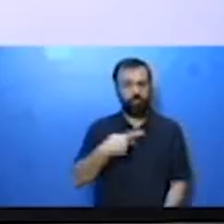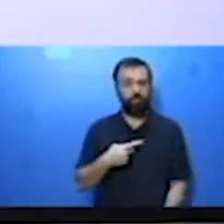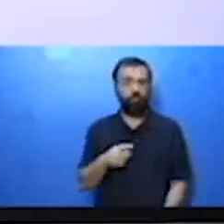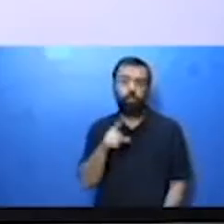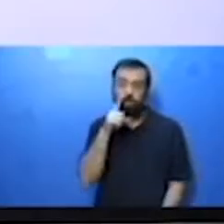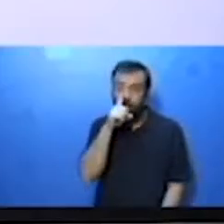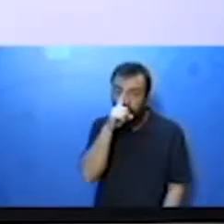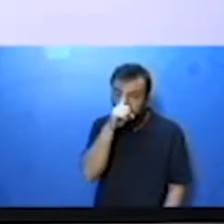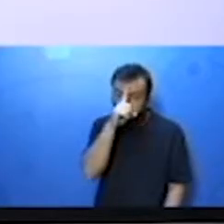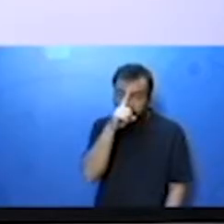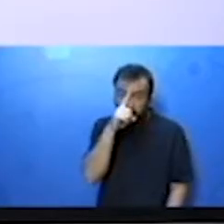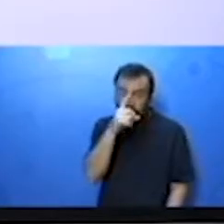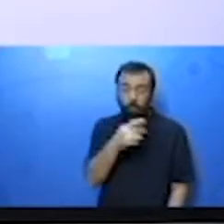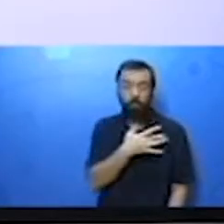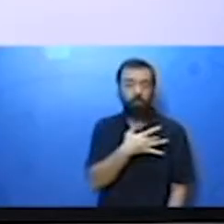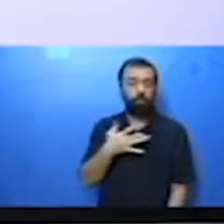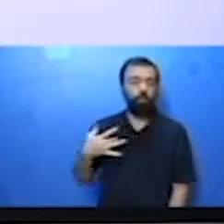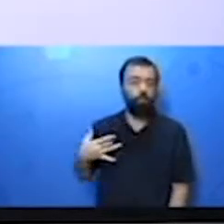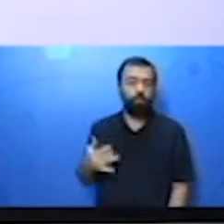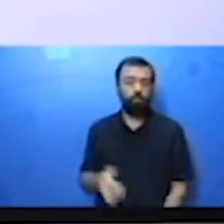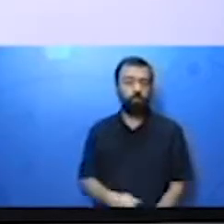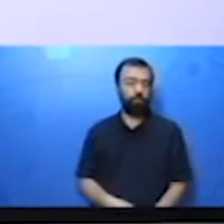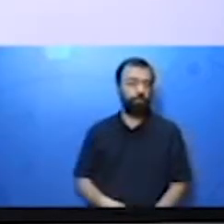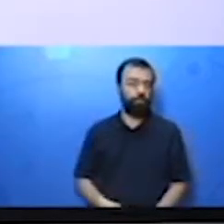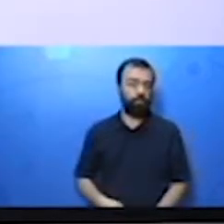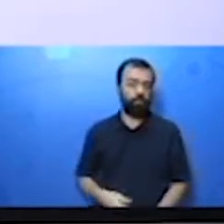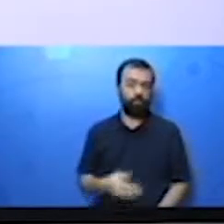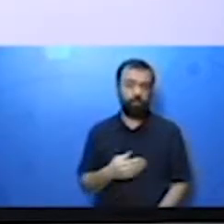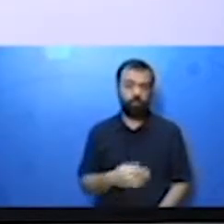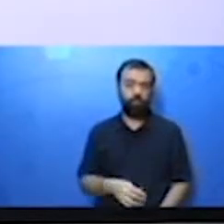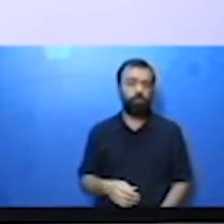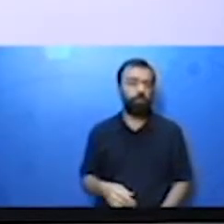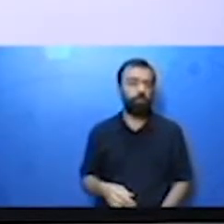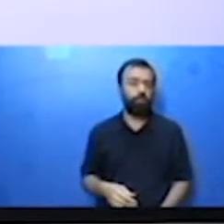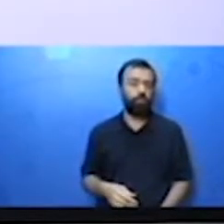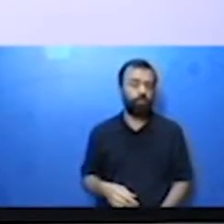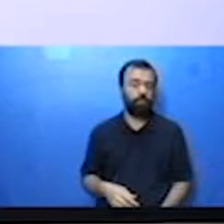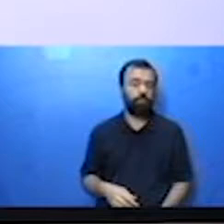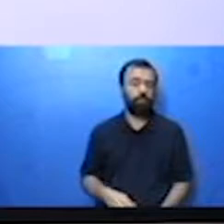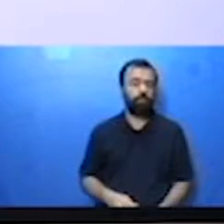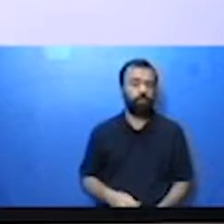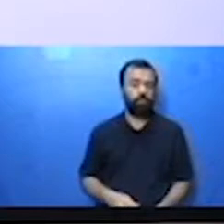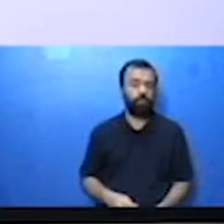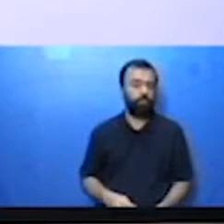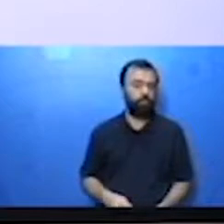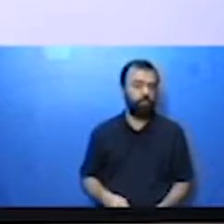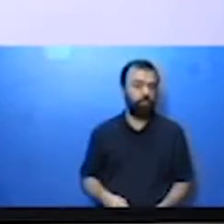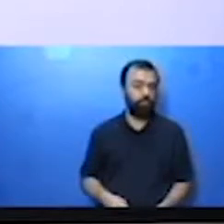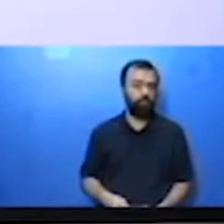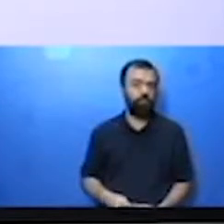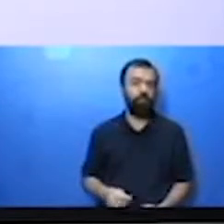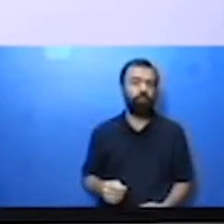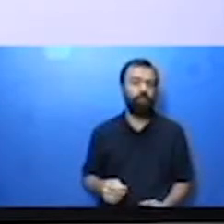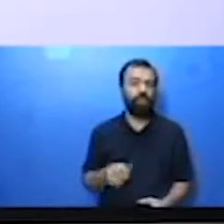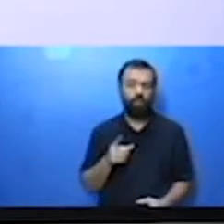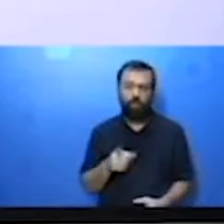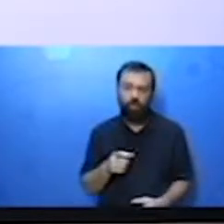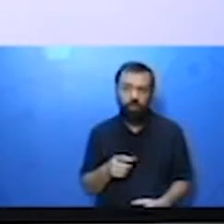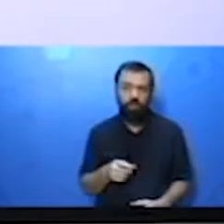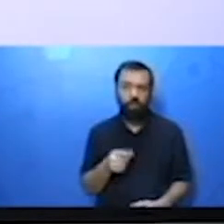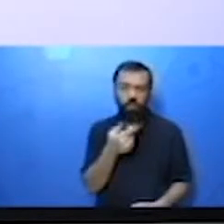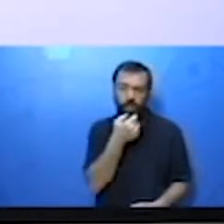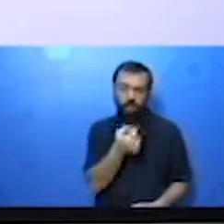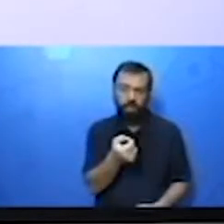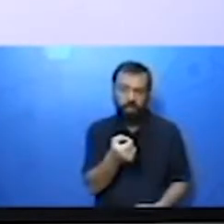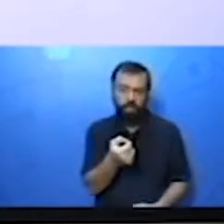à saúde. A automedicação, muitas vezes vistas como uma solução imediata para